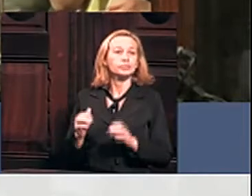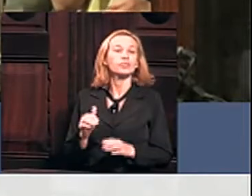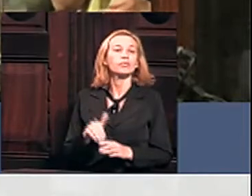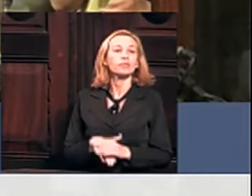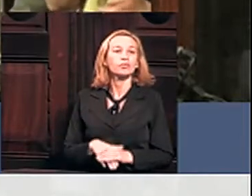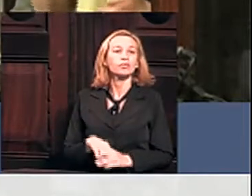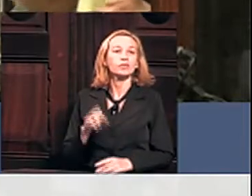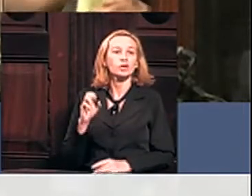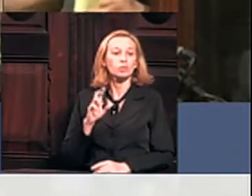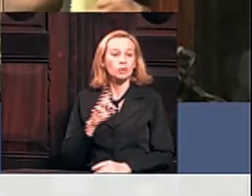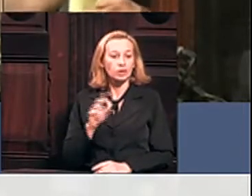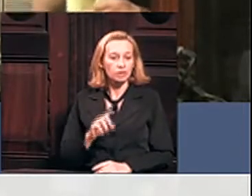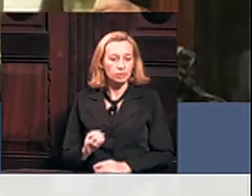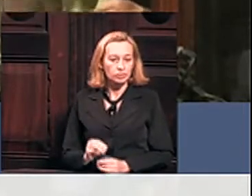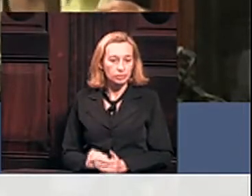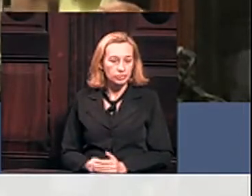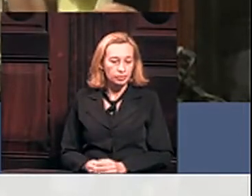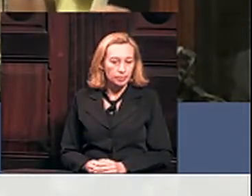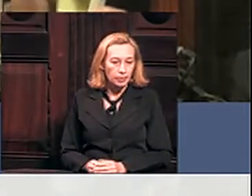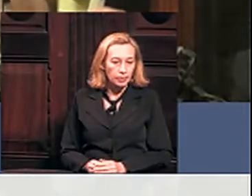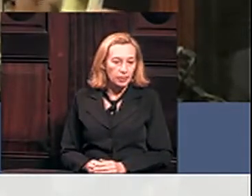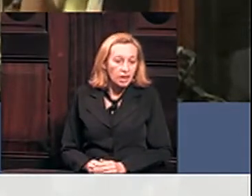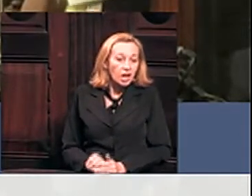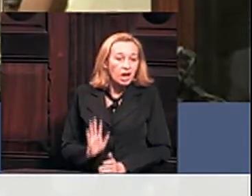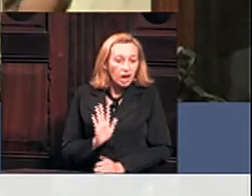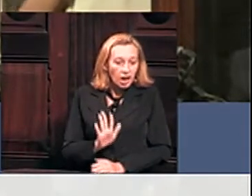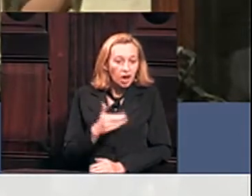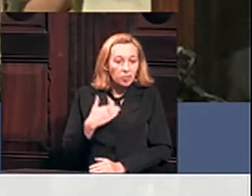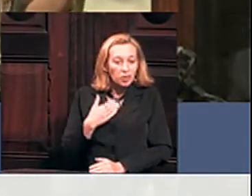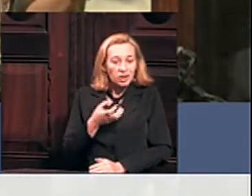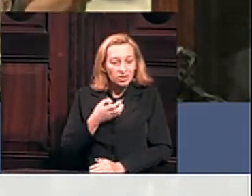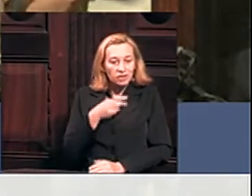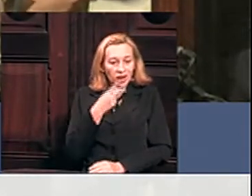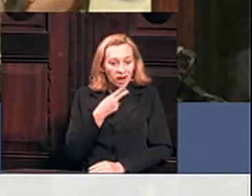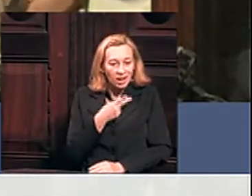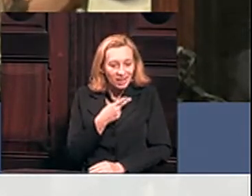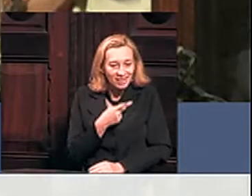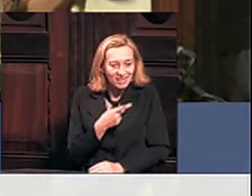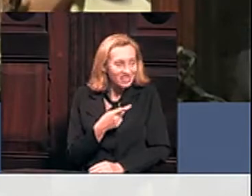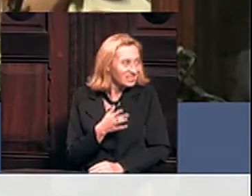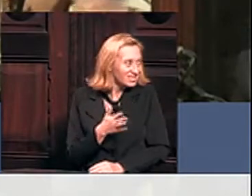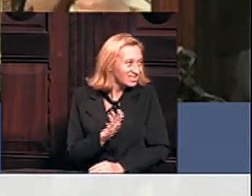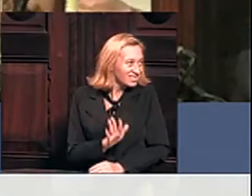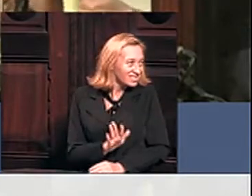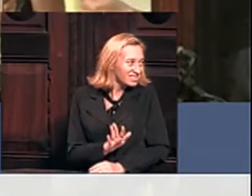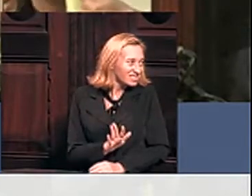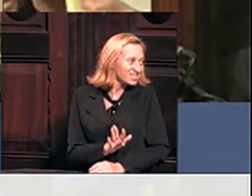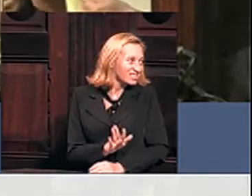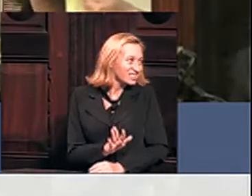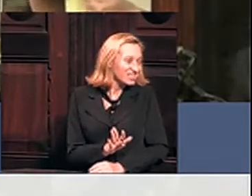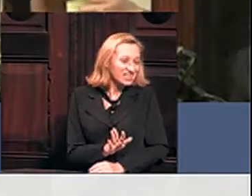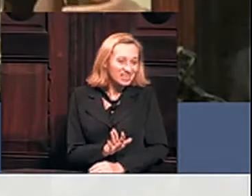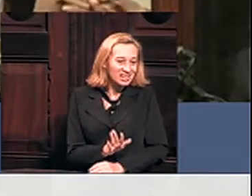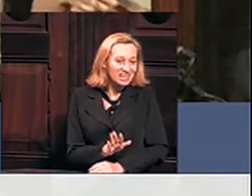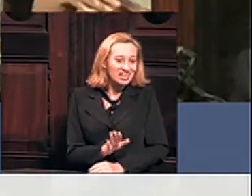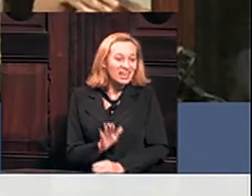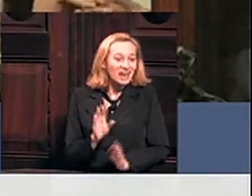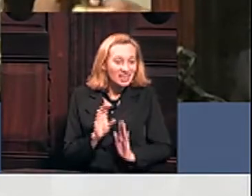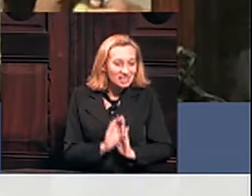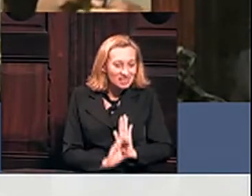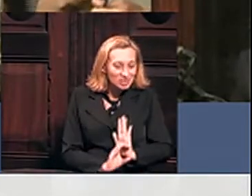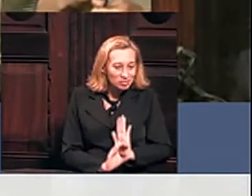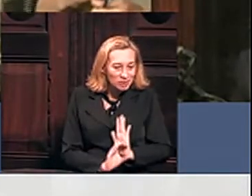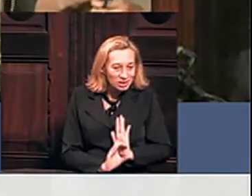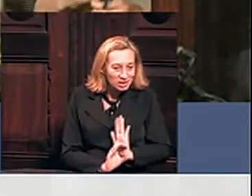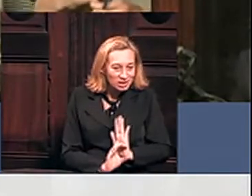diesel. Vossa Excelência não sabe nem o que eu ia falar. Por favor, então. Eu ia só vai que alertar, seja uma... De... Vai eu que... só ia alertar Vossa Excelência que